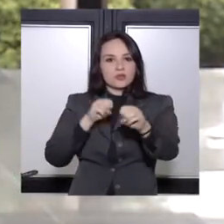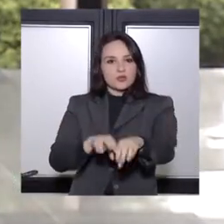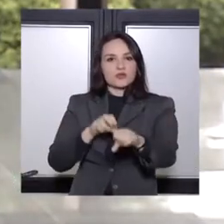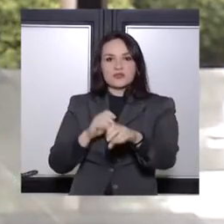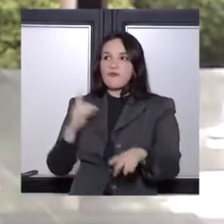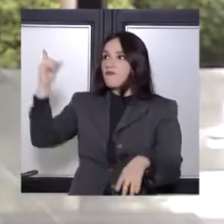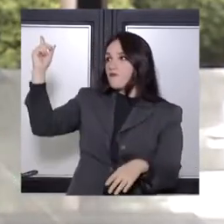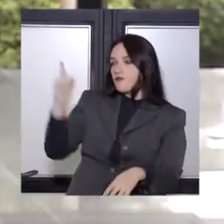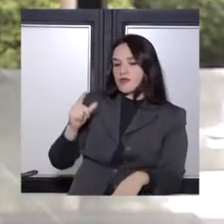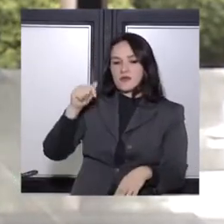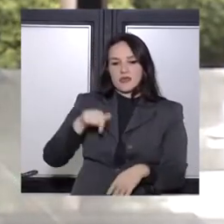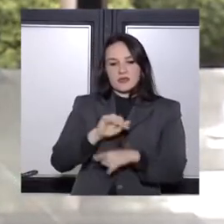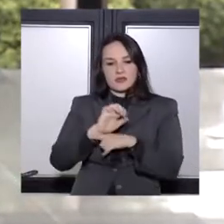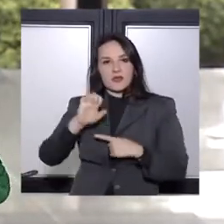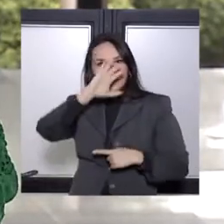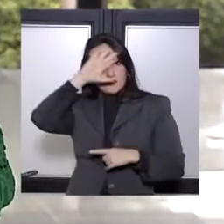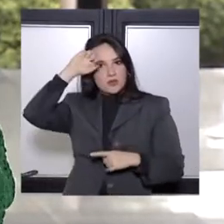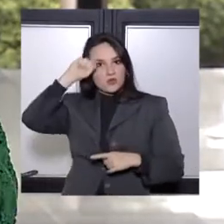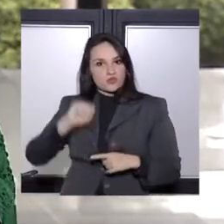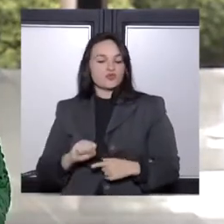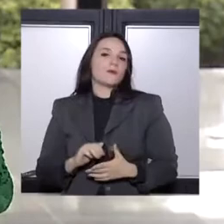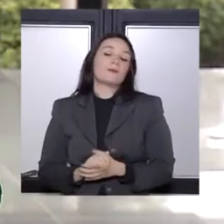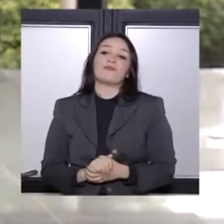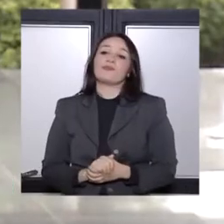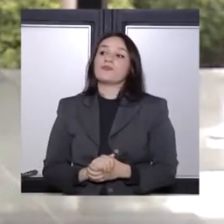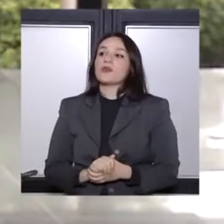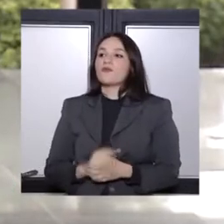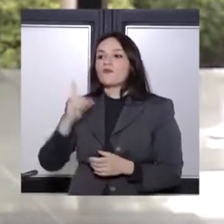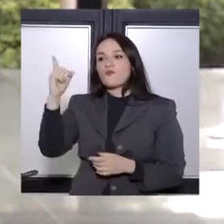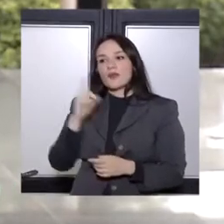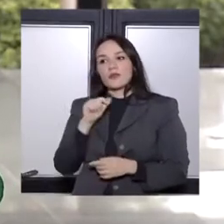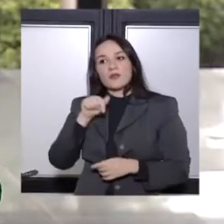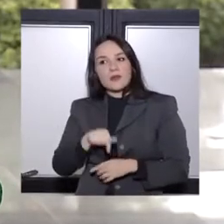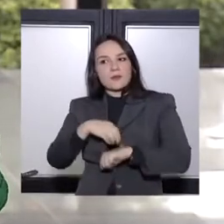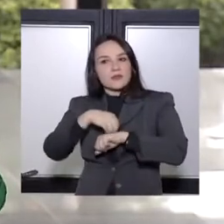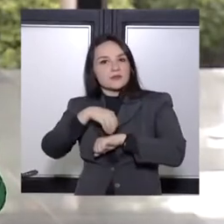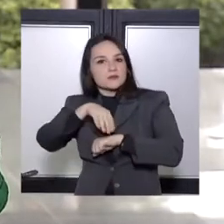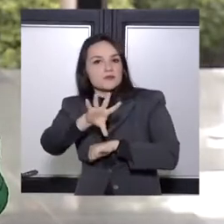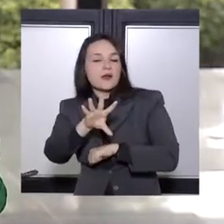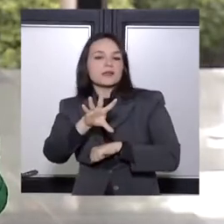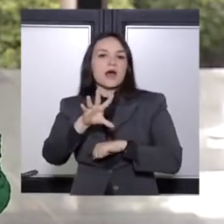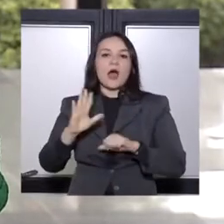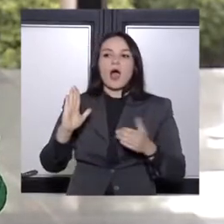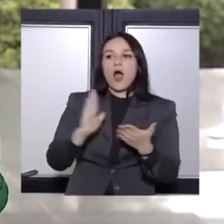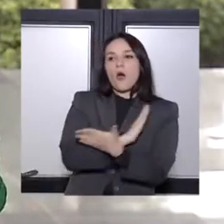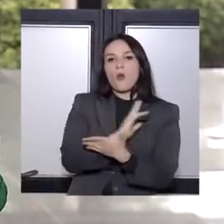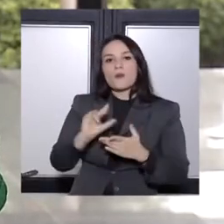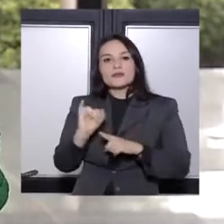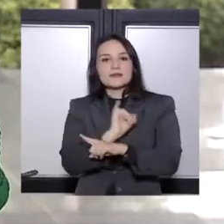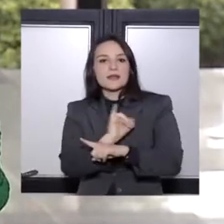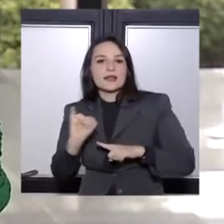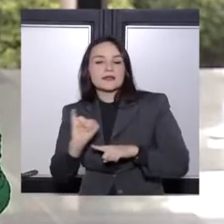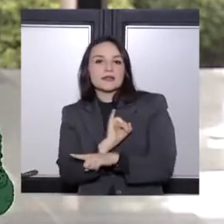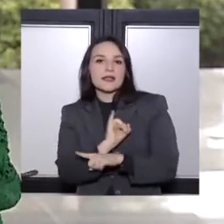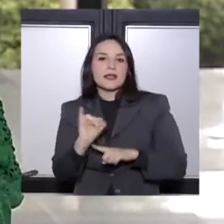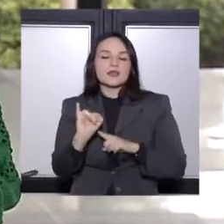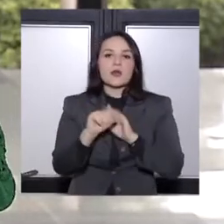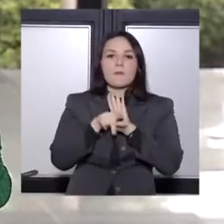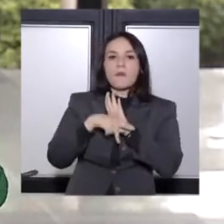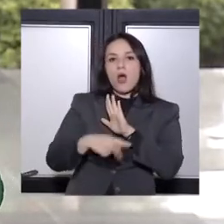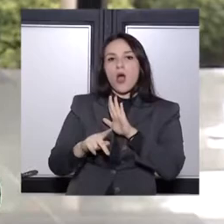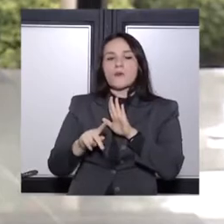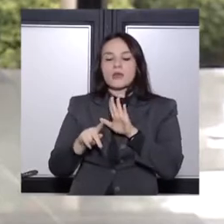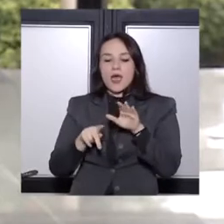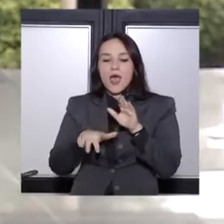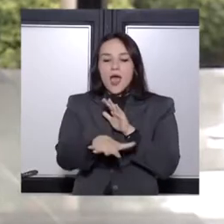conhecendo o estado, divulgando novas ações para a educação. Então, mais